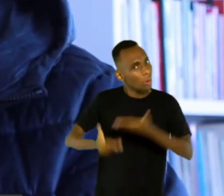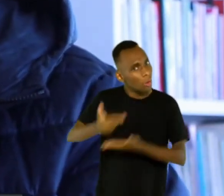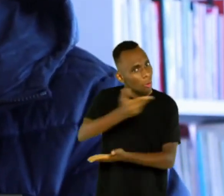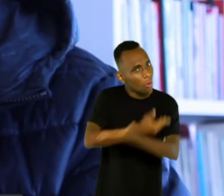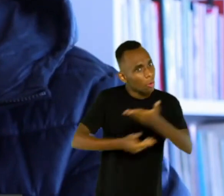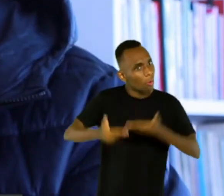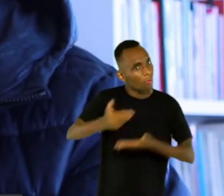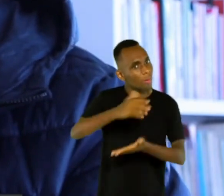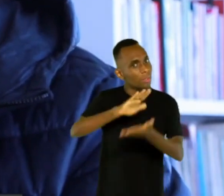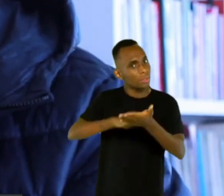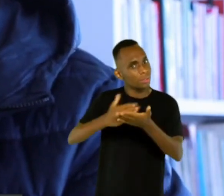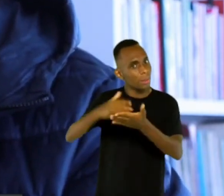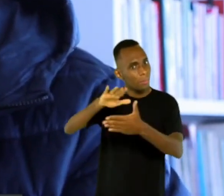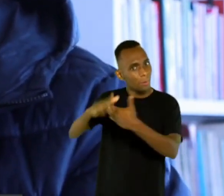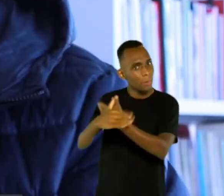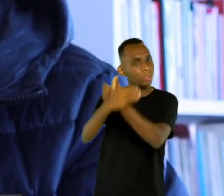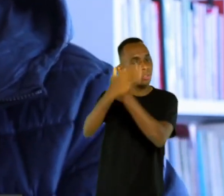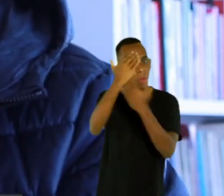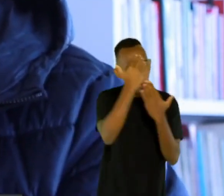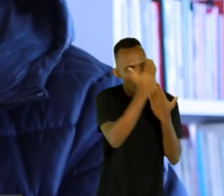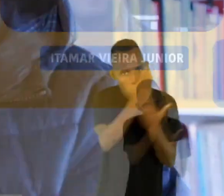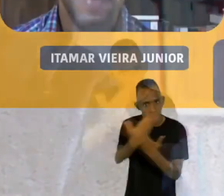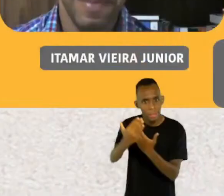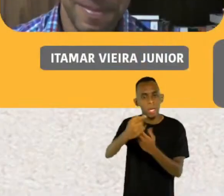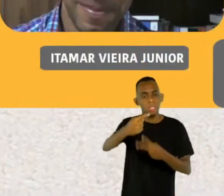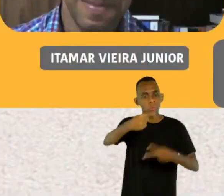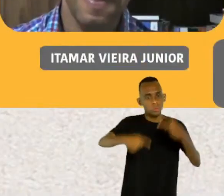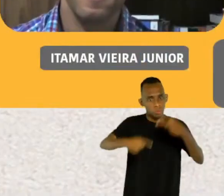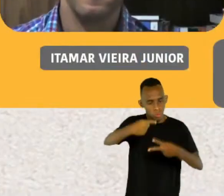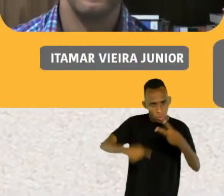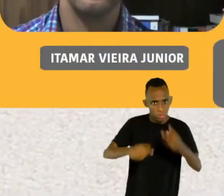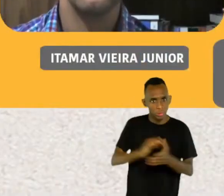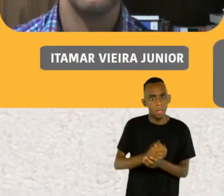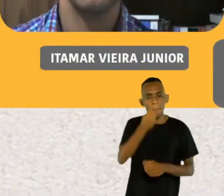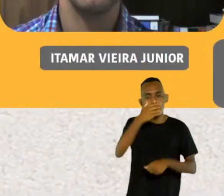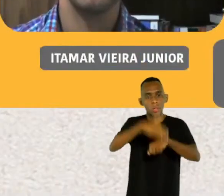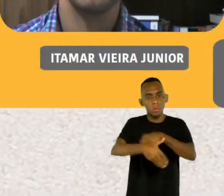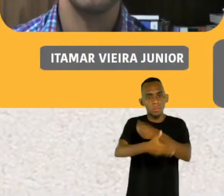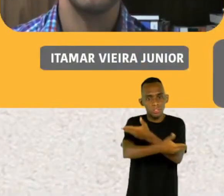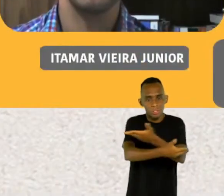intérprete de borboletas. Muito obrigado, Sérgio. Muito obrigado, Itamar. Uma boa noite a todos que nos assistiram.